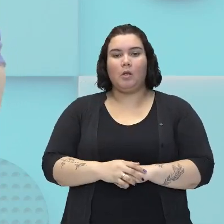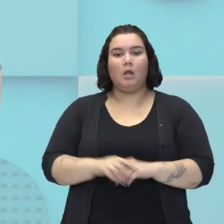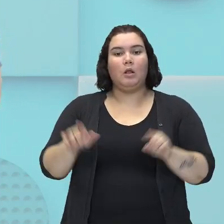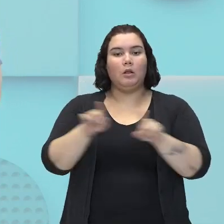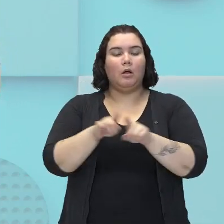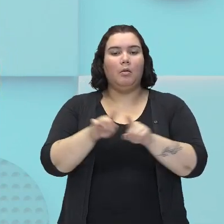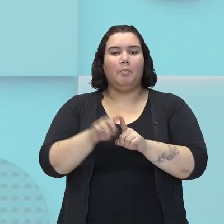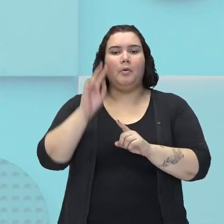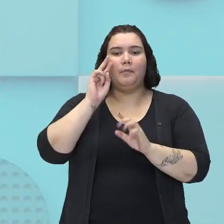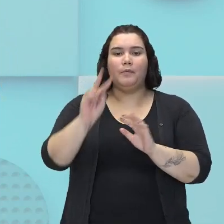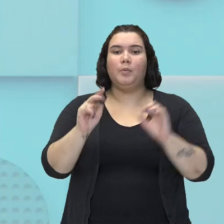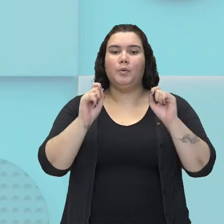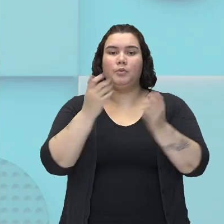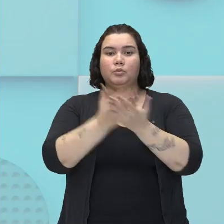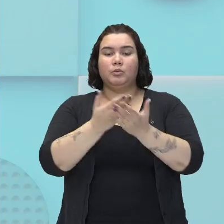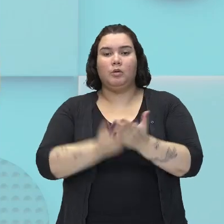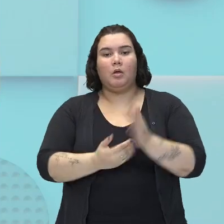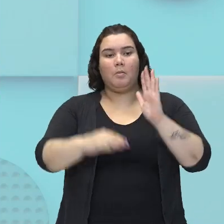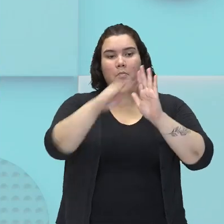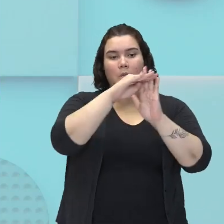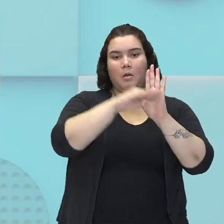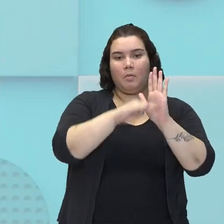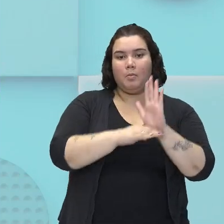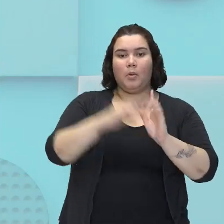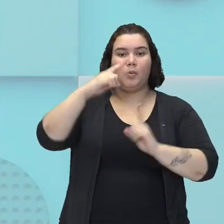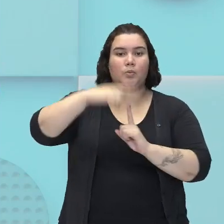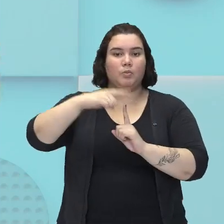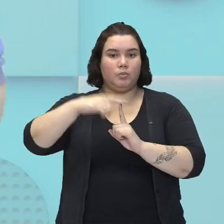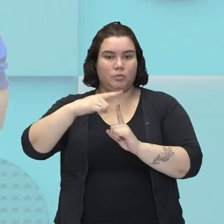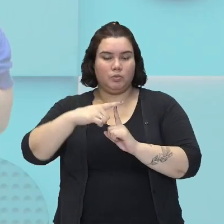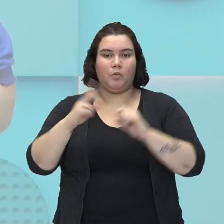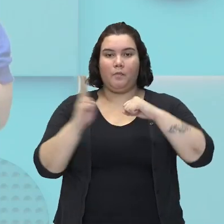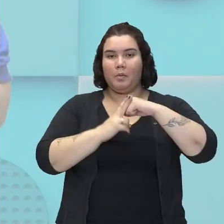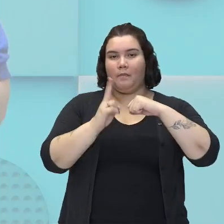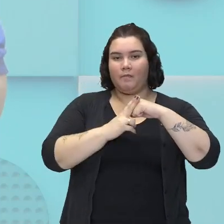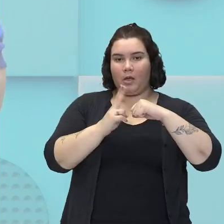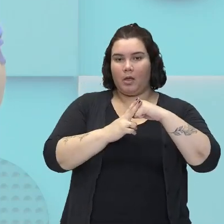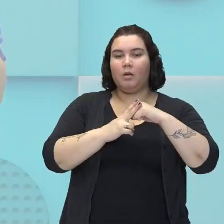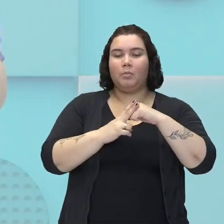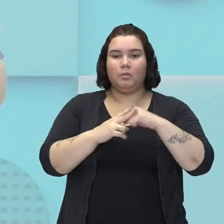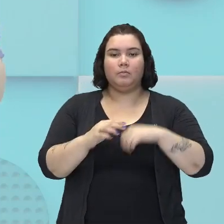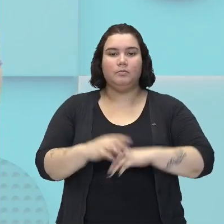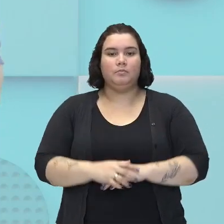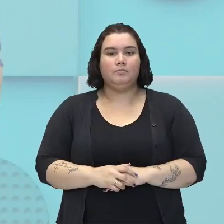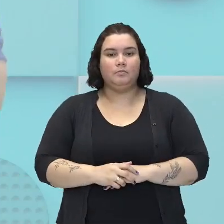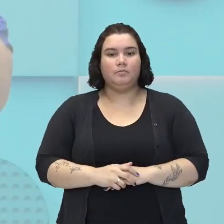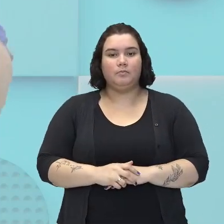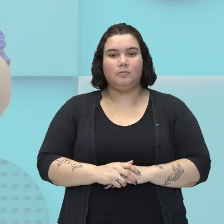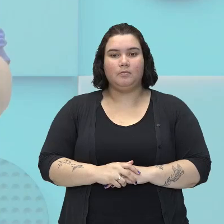a classificação da transitividade verbal.